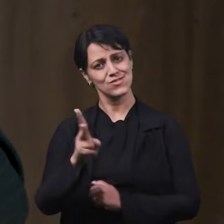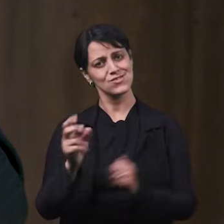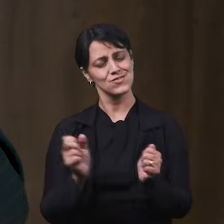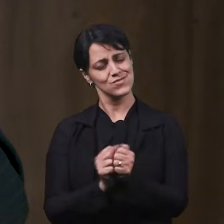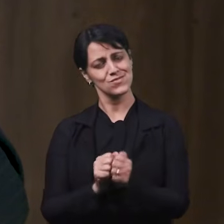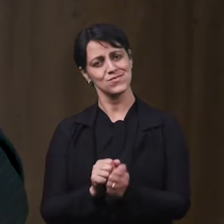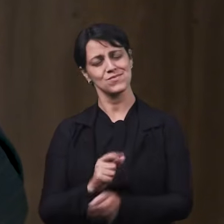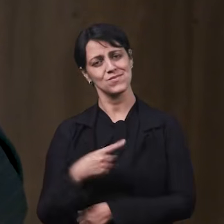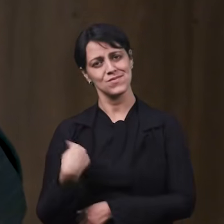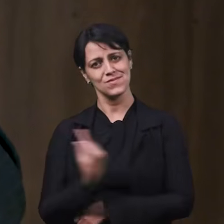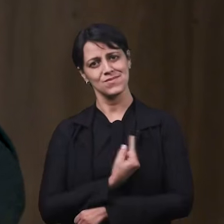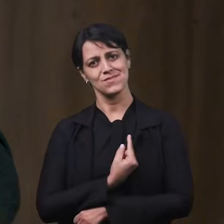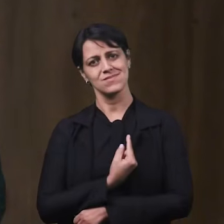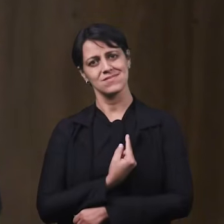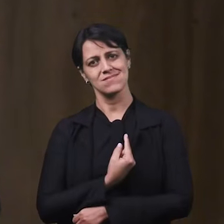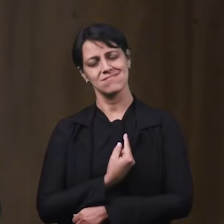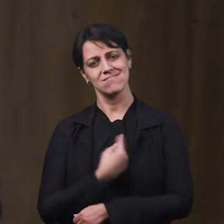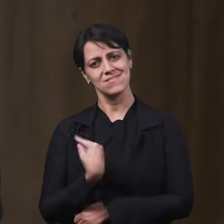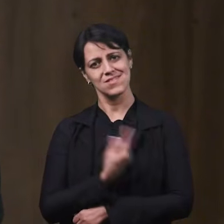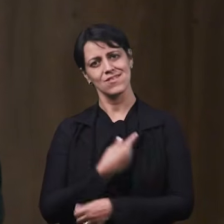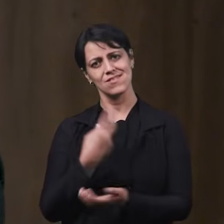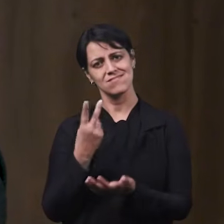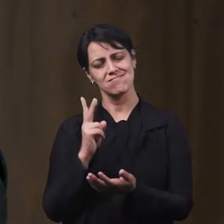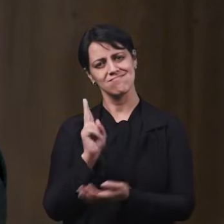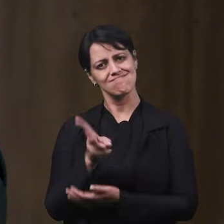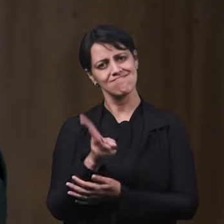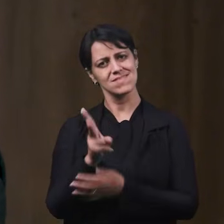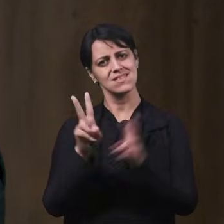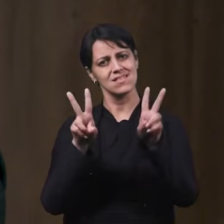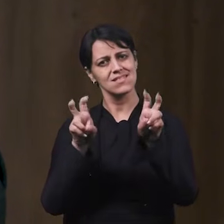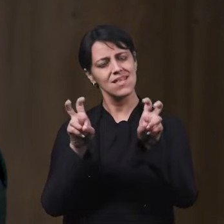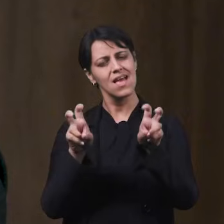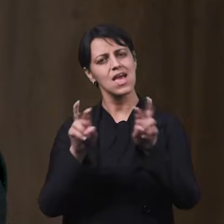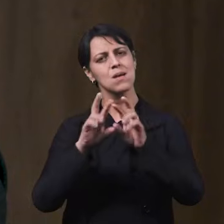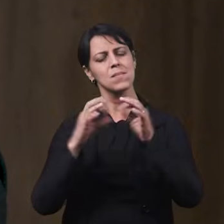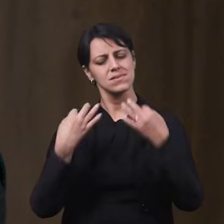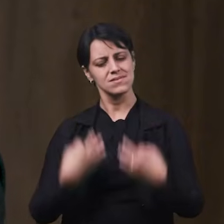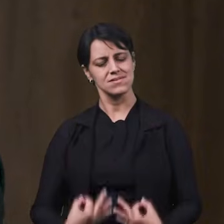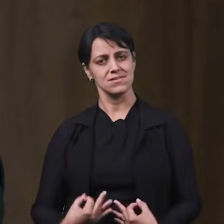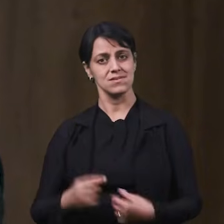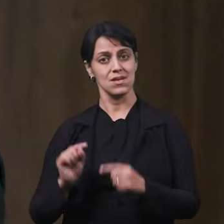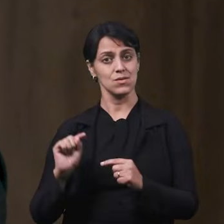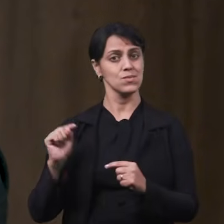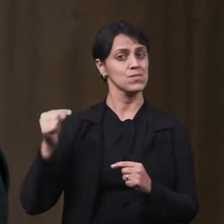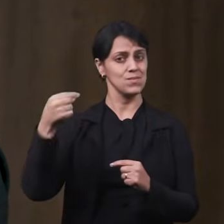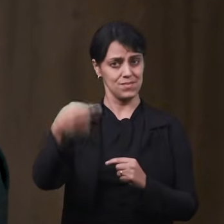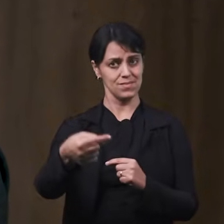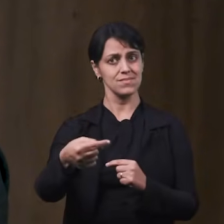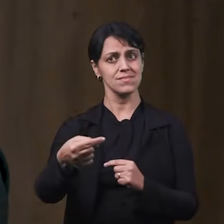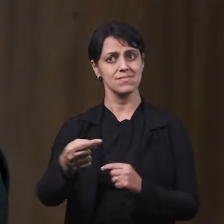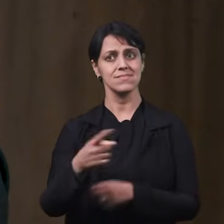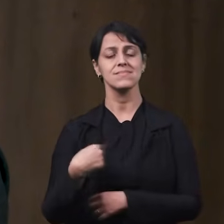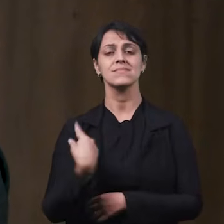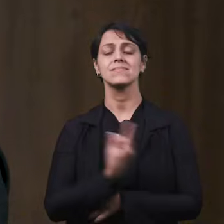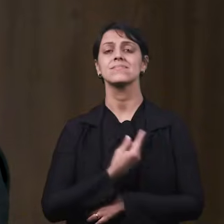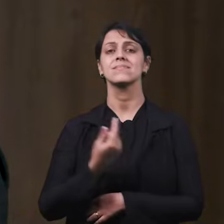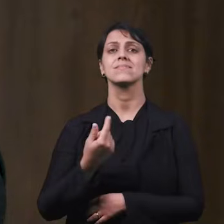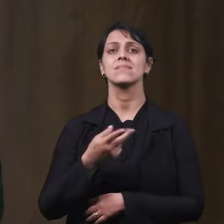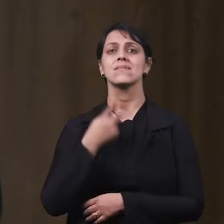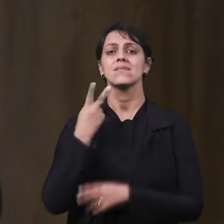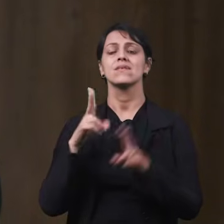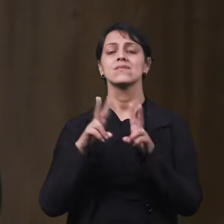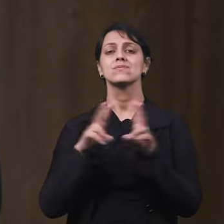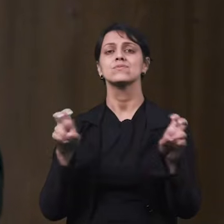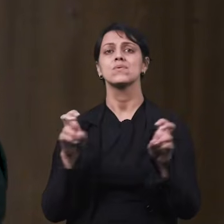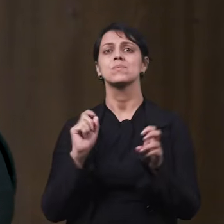Permaneça conosco. Nós vamos continuar tratando este tema de retidão. E no próximo episódio nós vamos falar